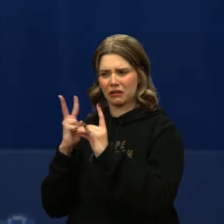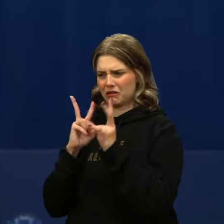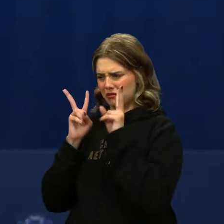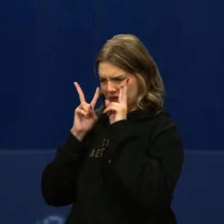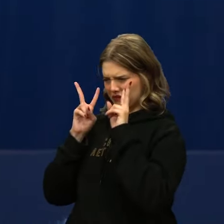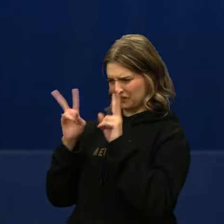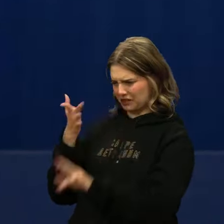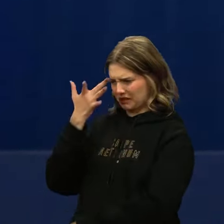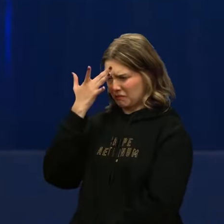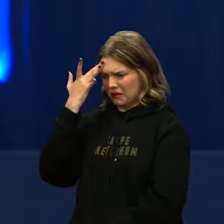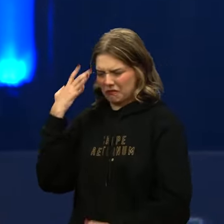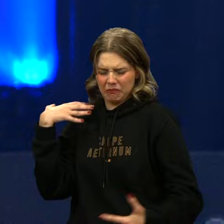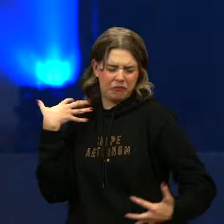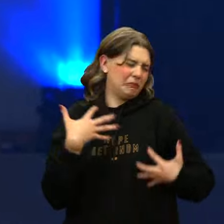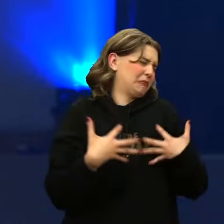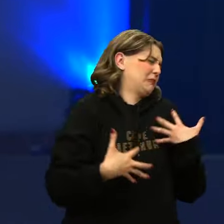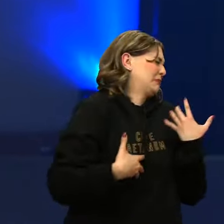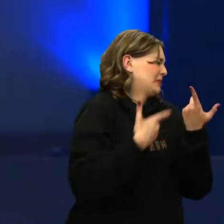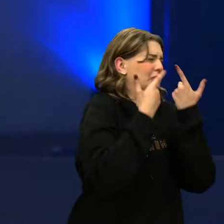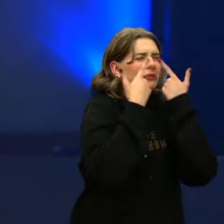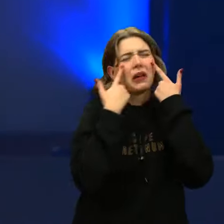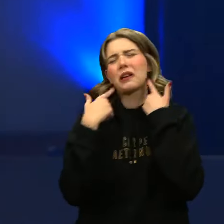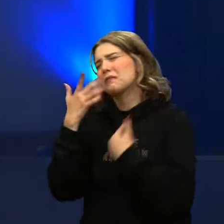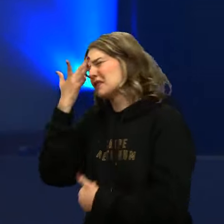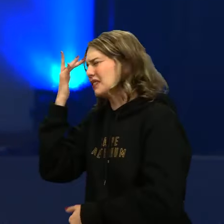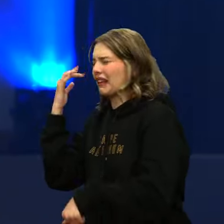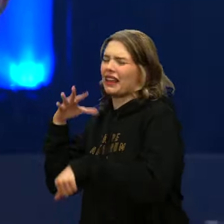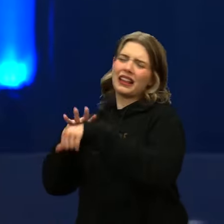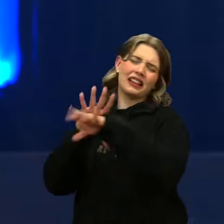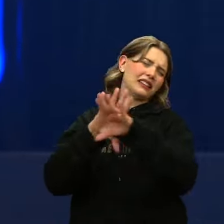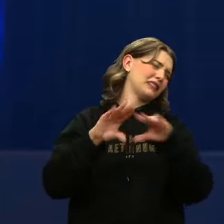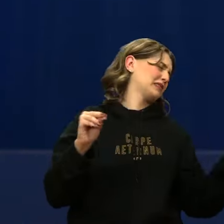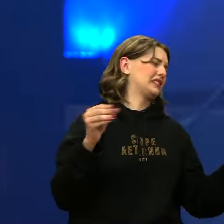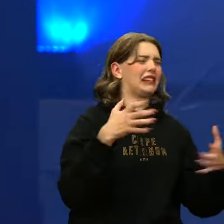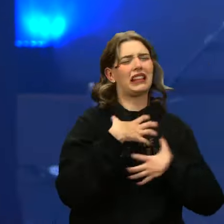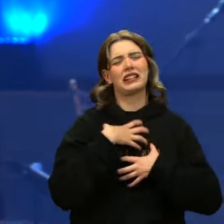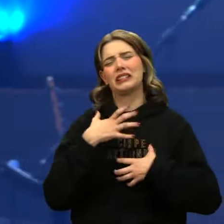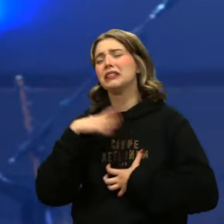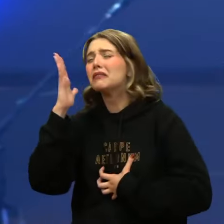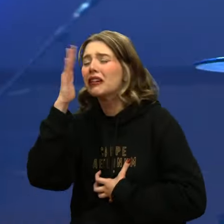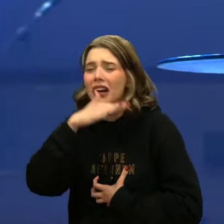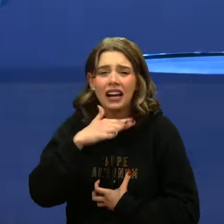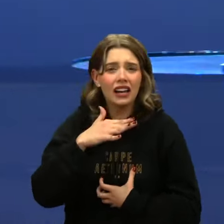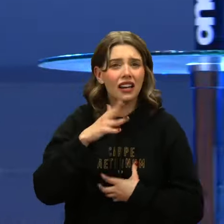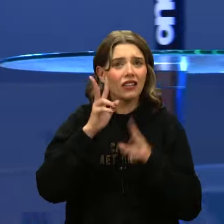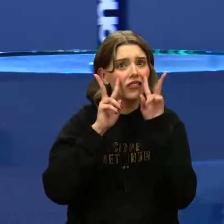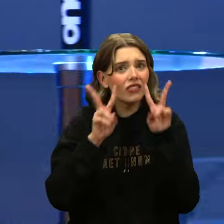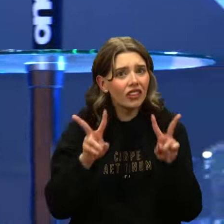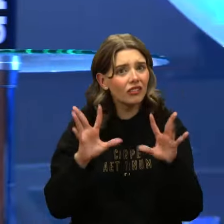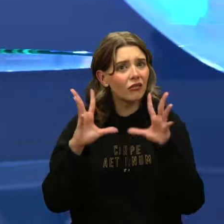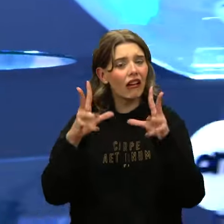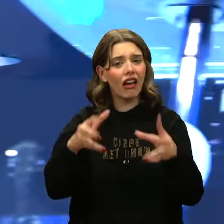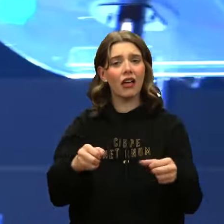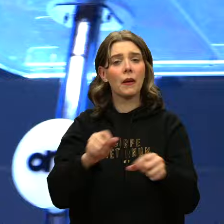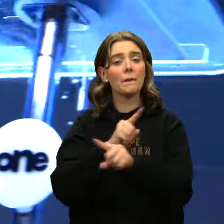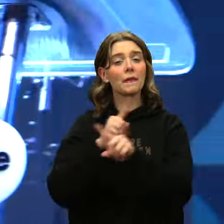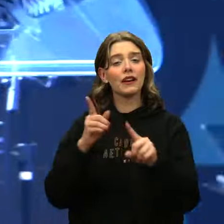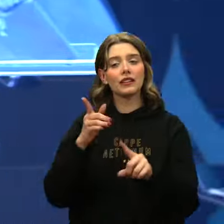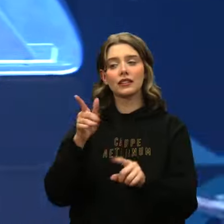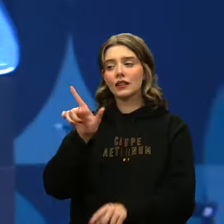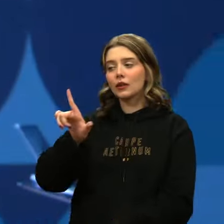um desespero. Eu vi pessoas ficando doentes, pessoas passando mal, eu vi, já vi de tudo. Mas em compensação,